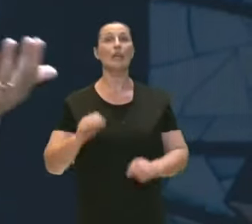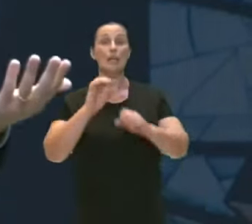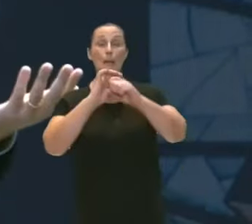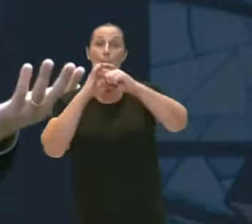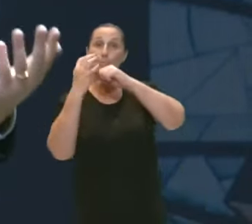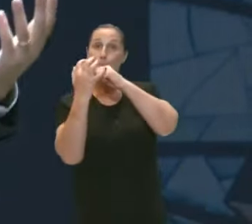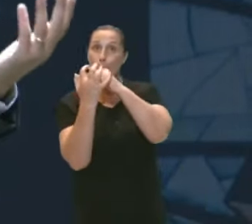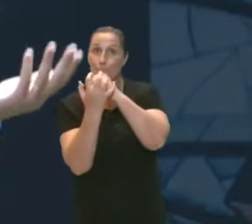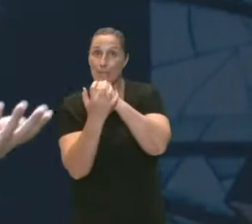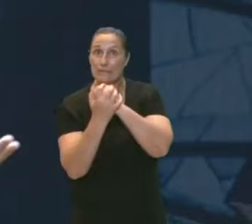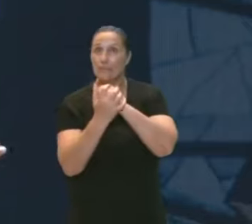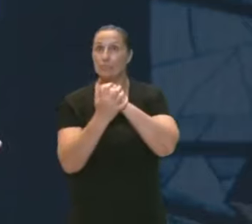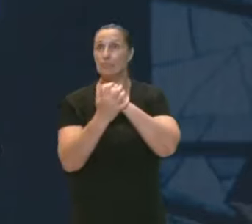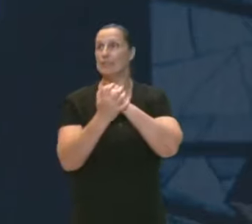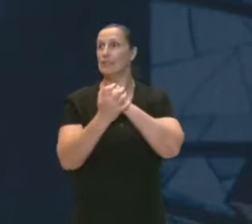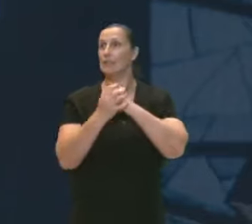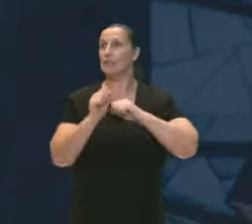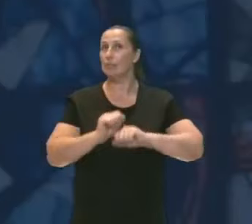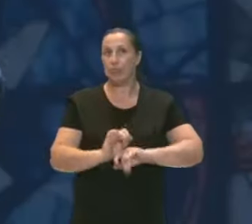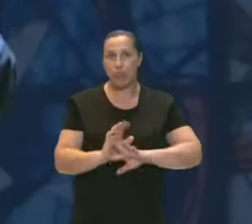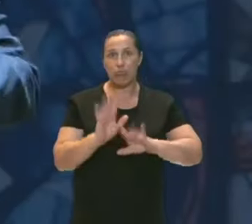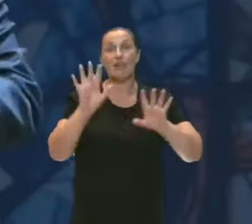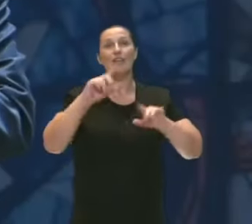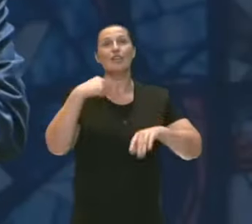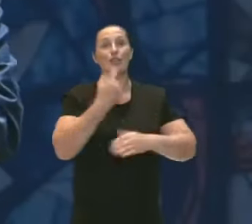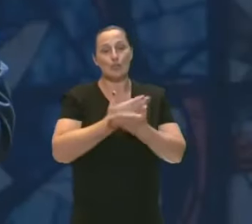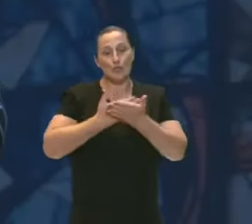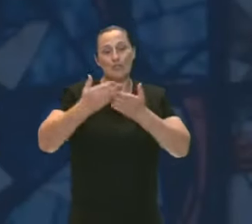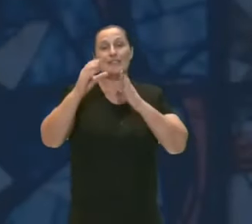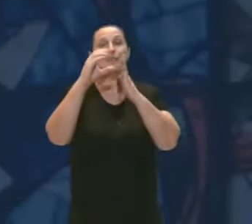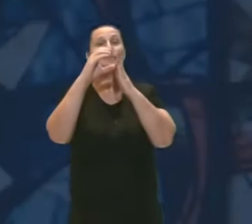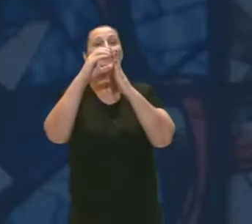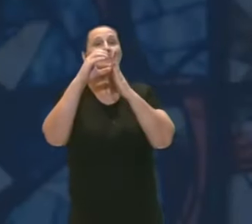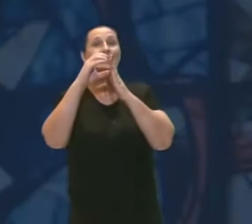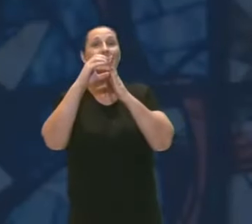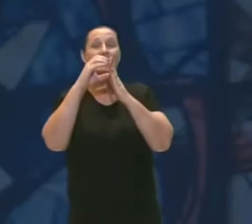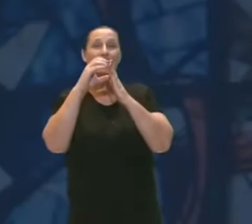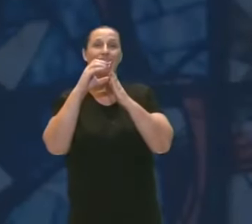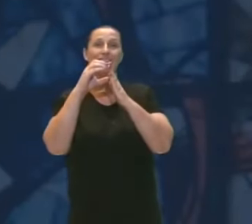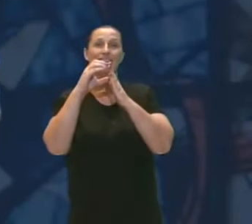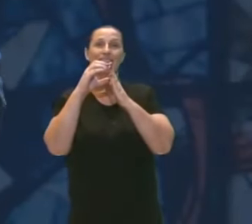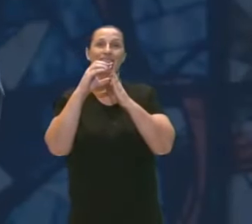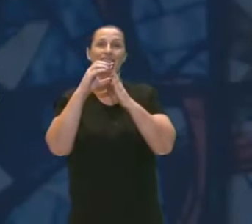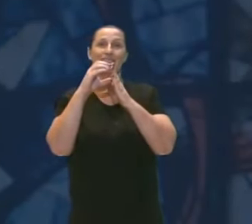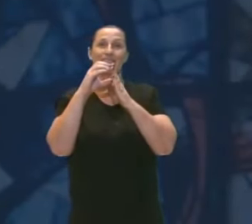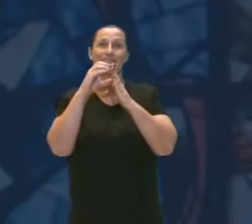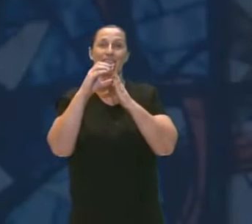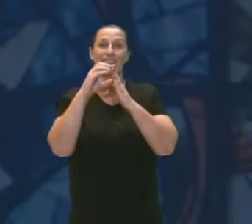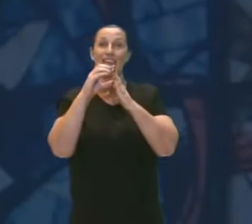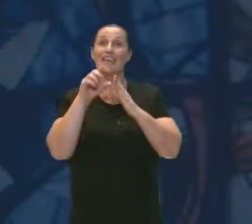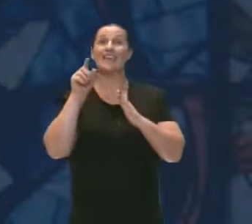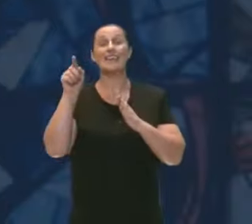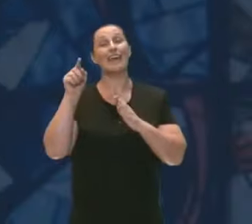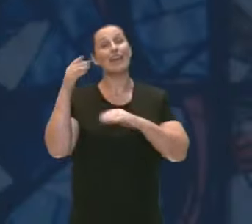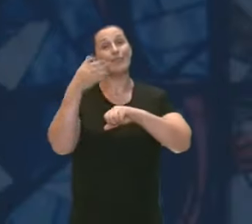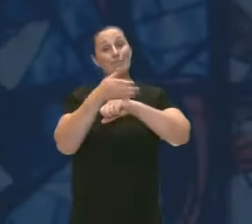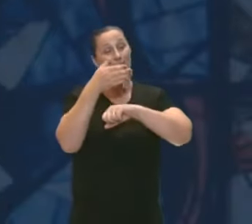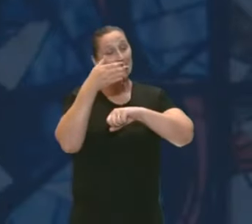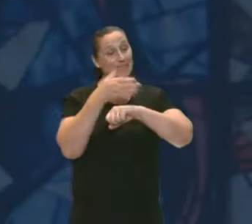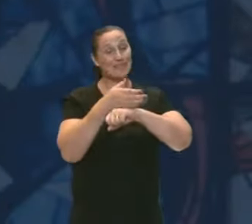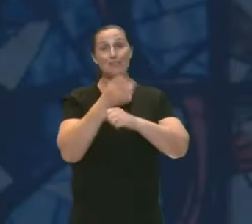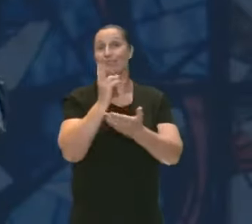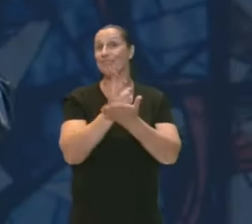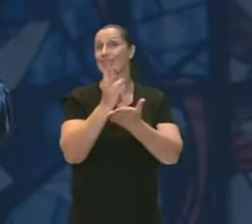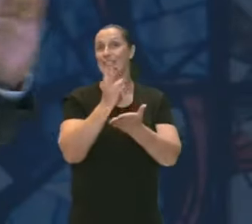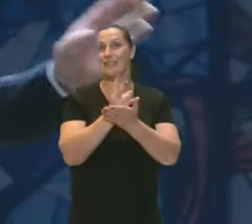gente começou isso, né? Células online, e ela é da minha célula, né? E ela é desses que participa com a gente em tudo.